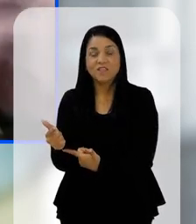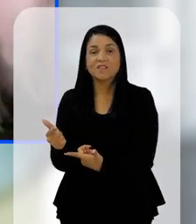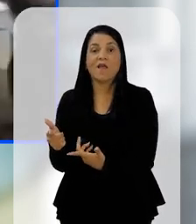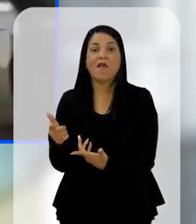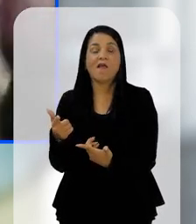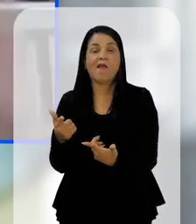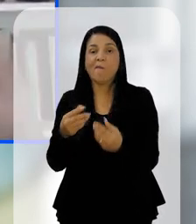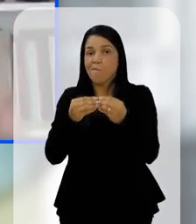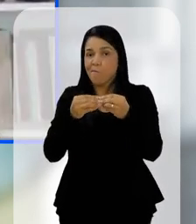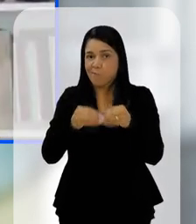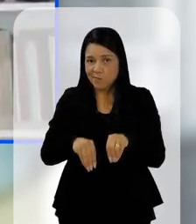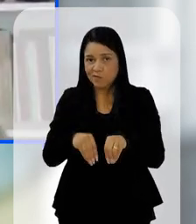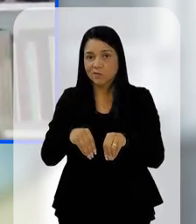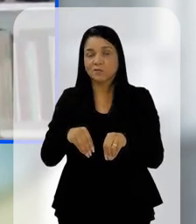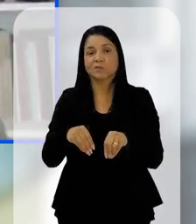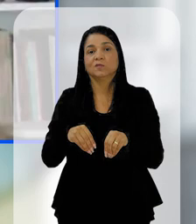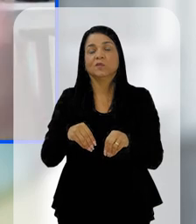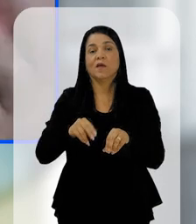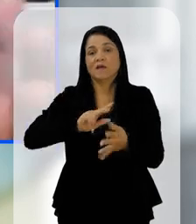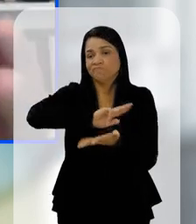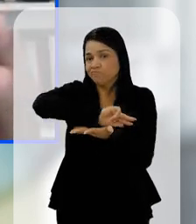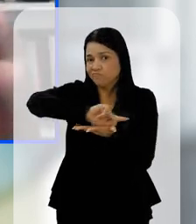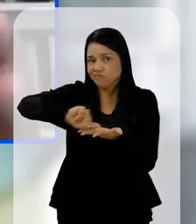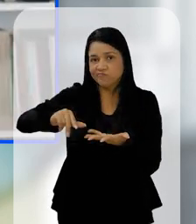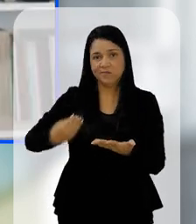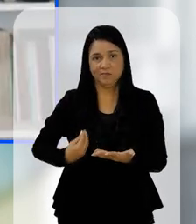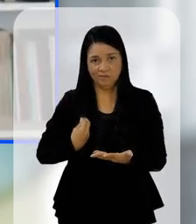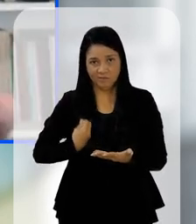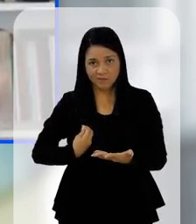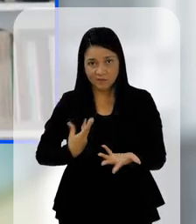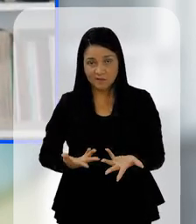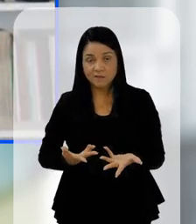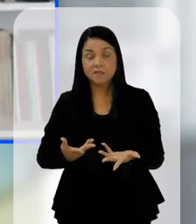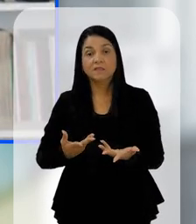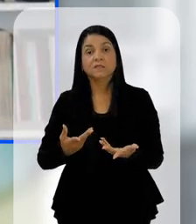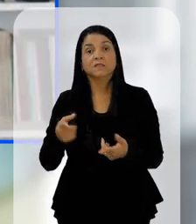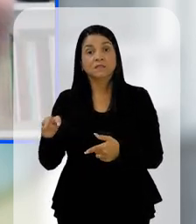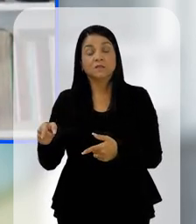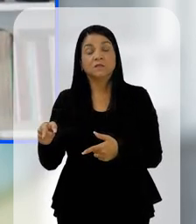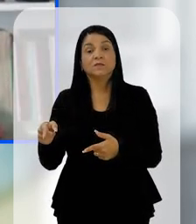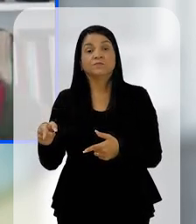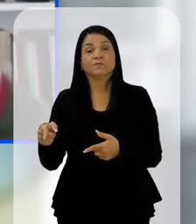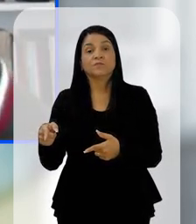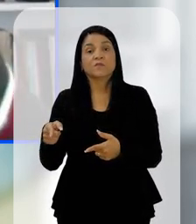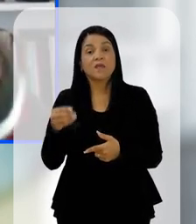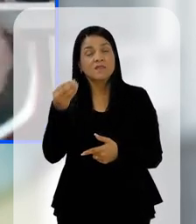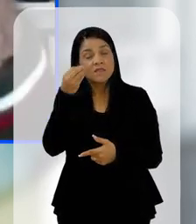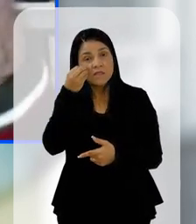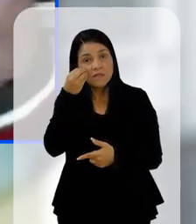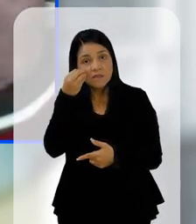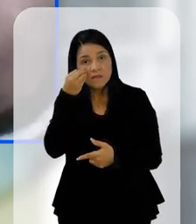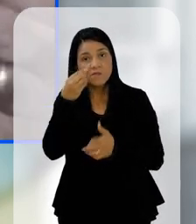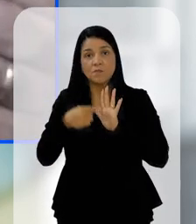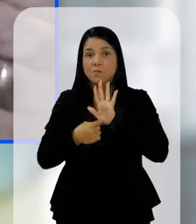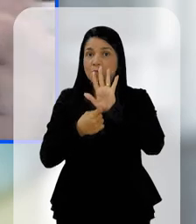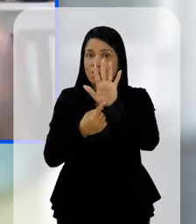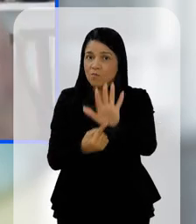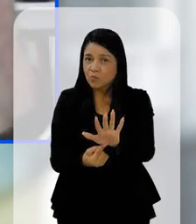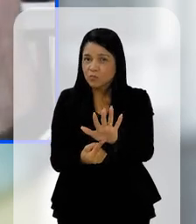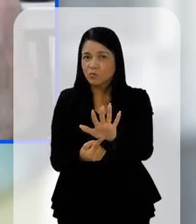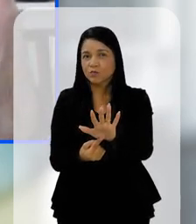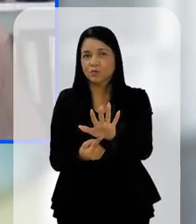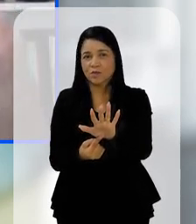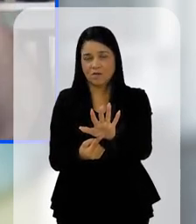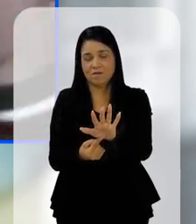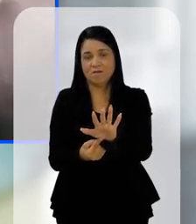biodiversidade, e o sequestro de carbono, que em áreas úmidas é muito maior do que florestas, inclusive. Então, na tentativa de demonstrar